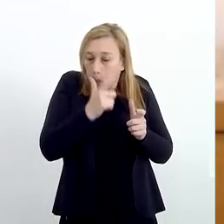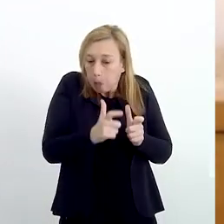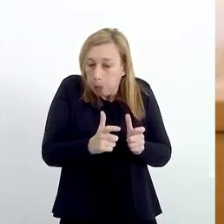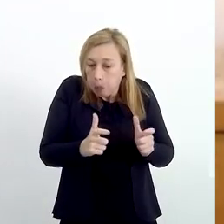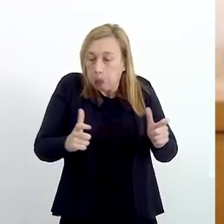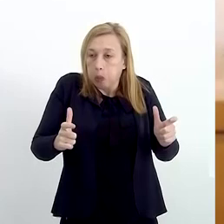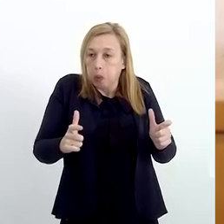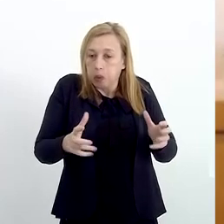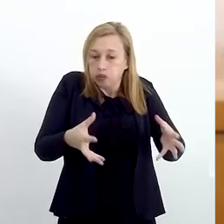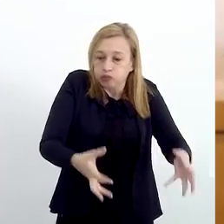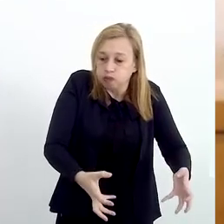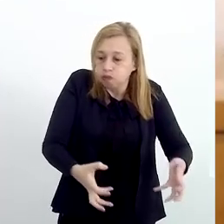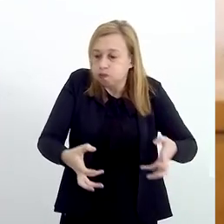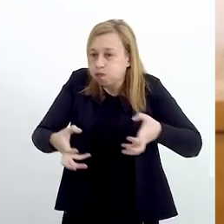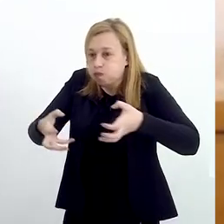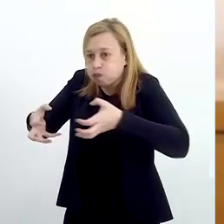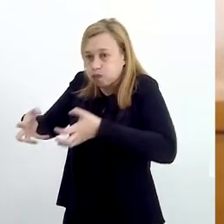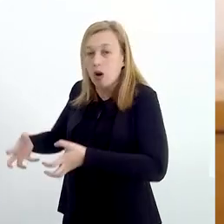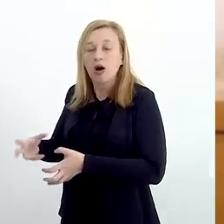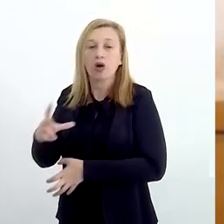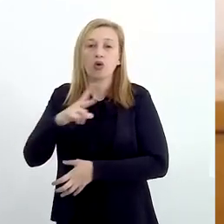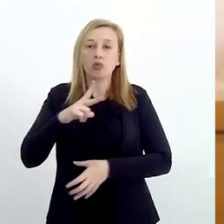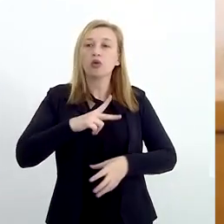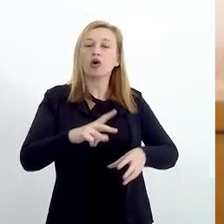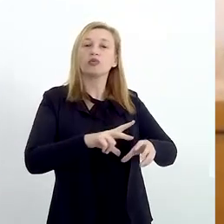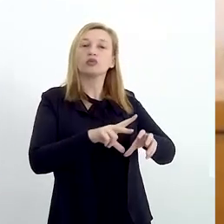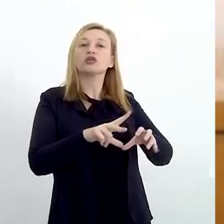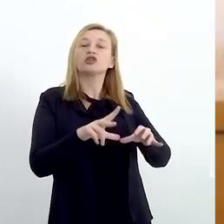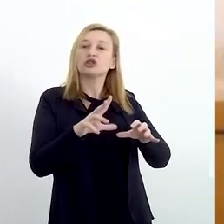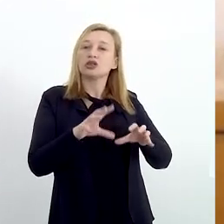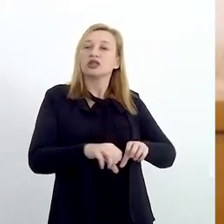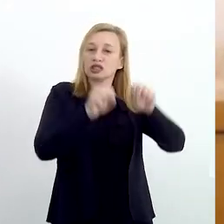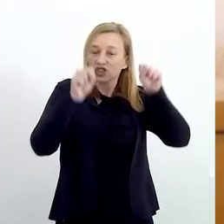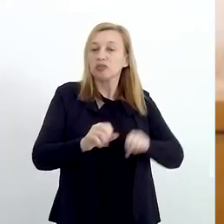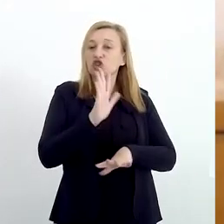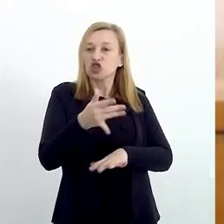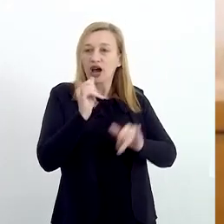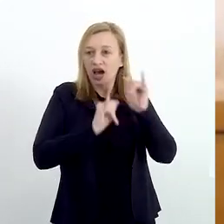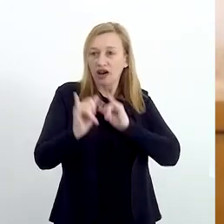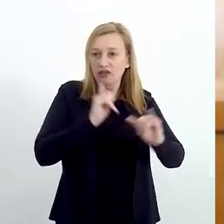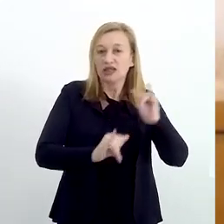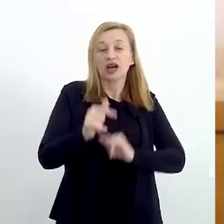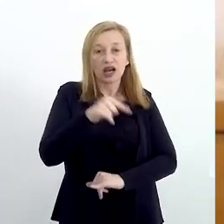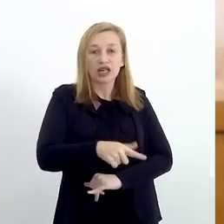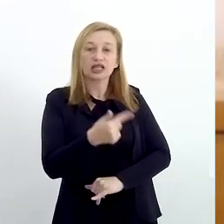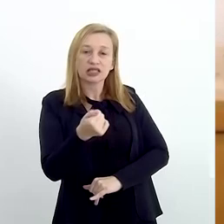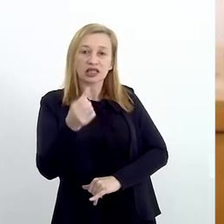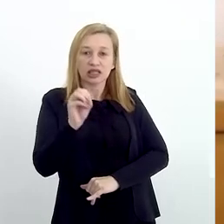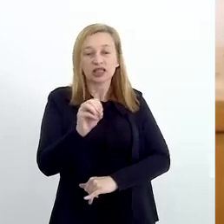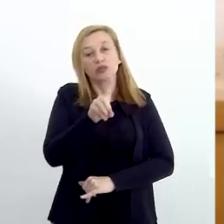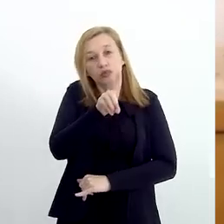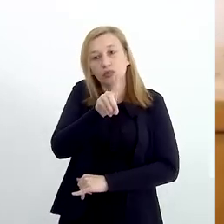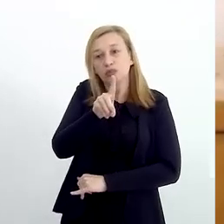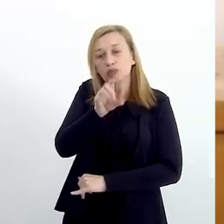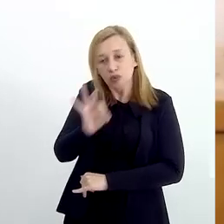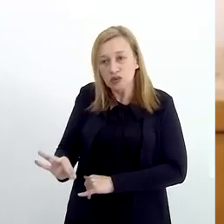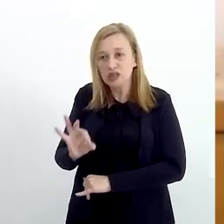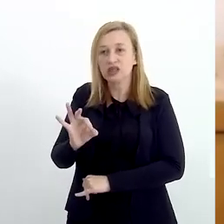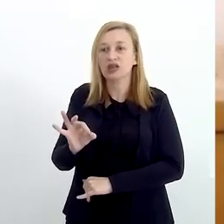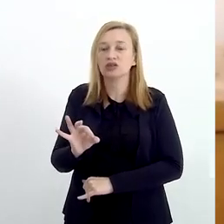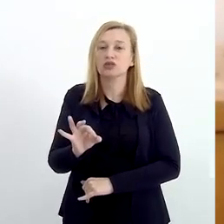nada sabe de só vai lá pegar o próprio sistema já avisa Olha já tá aqui com setenta por cento